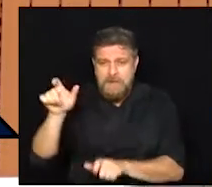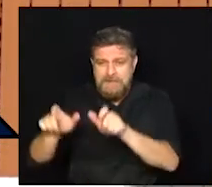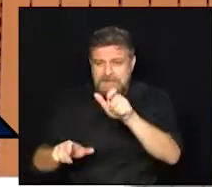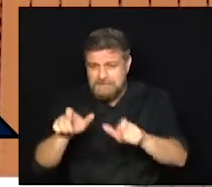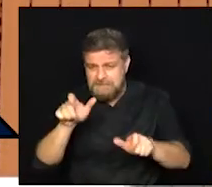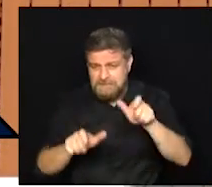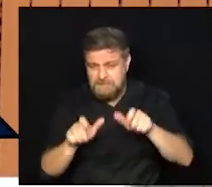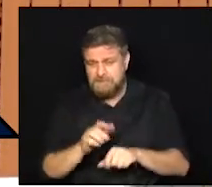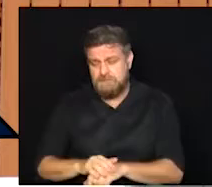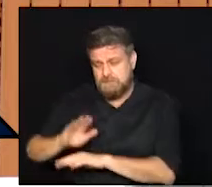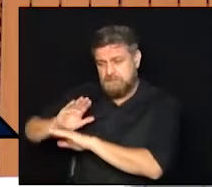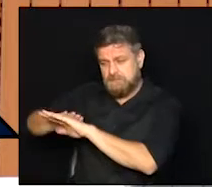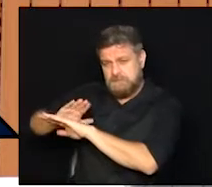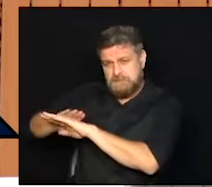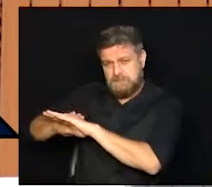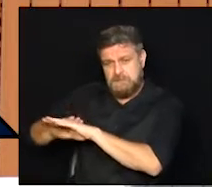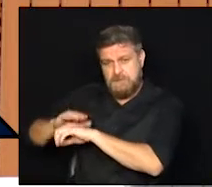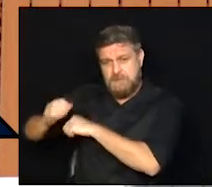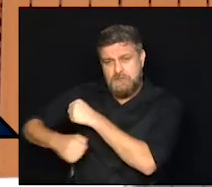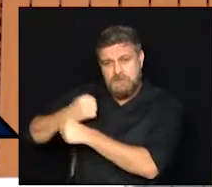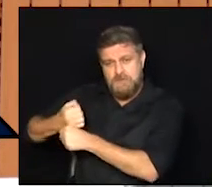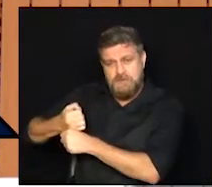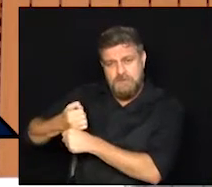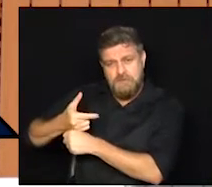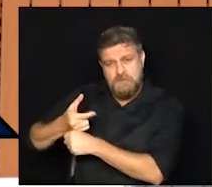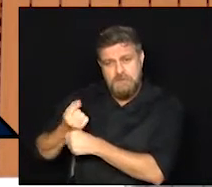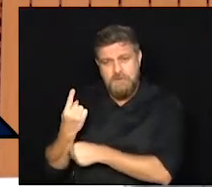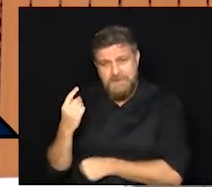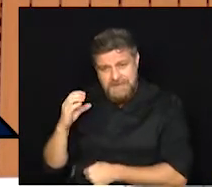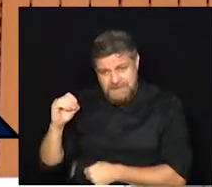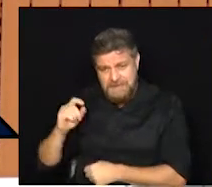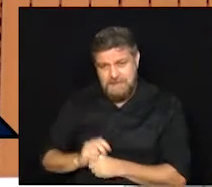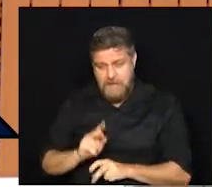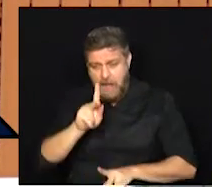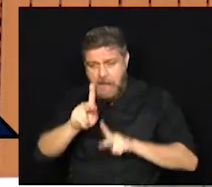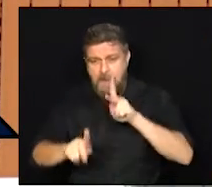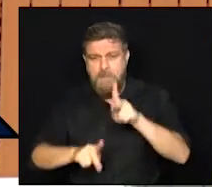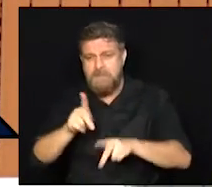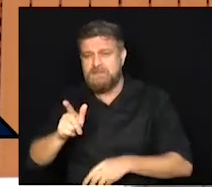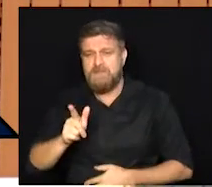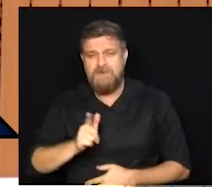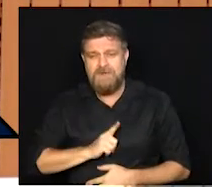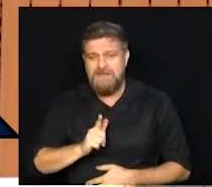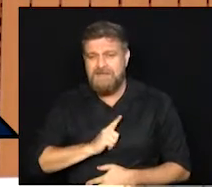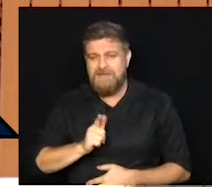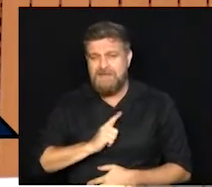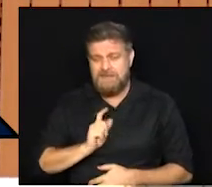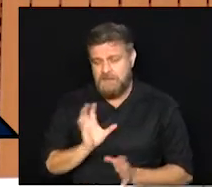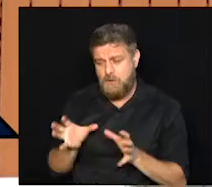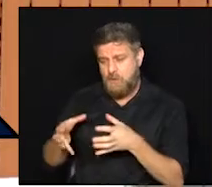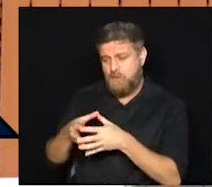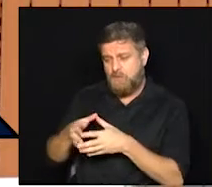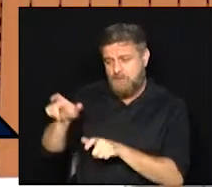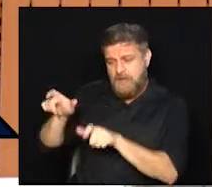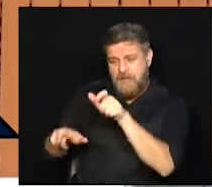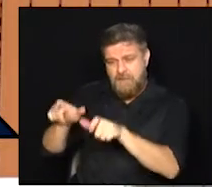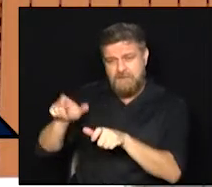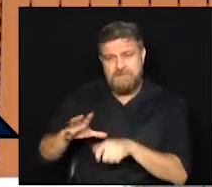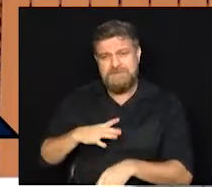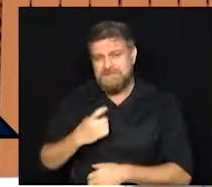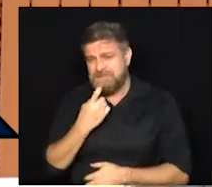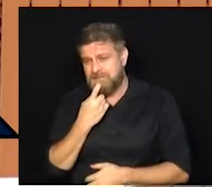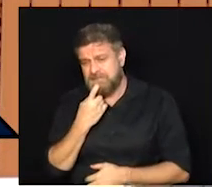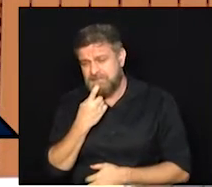2000 e 2010, a população com tipo de deficiência em Campinas